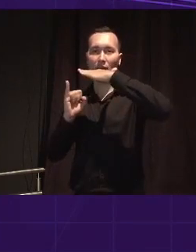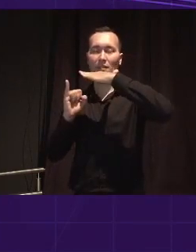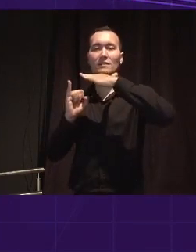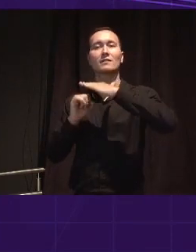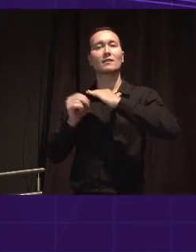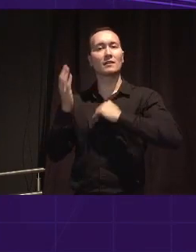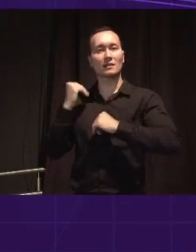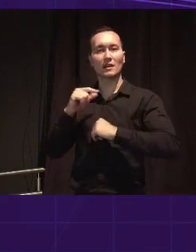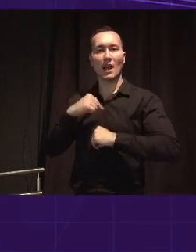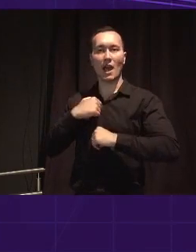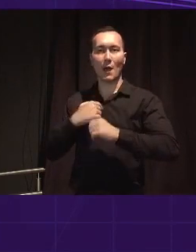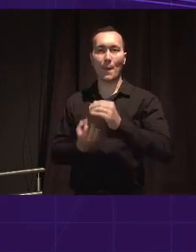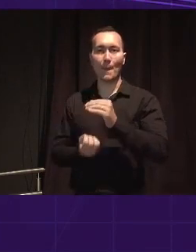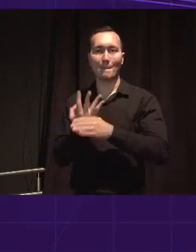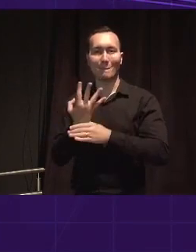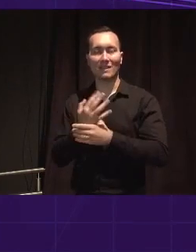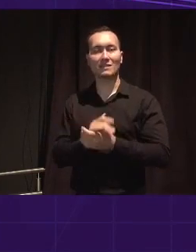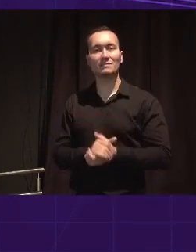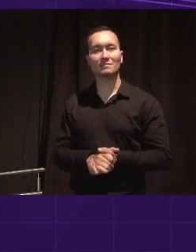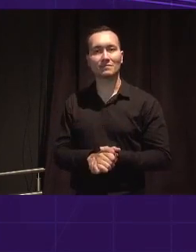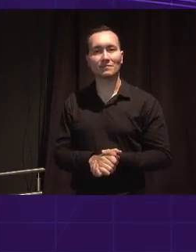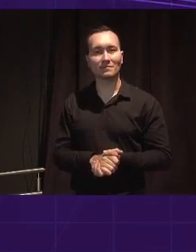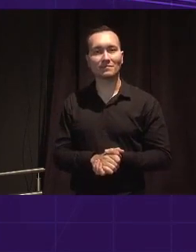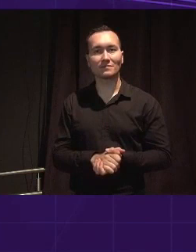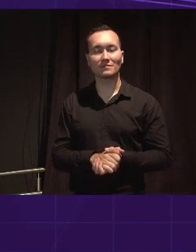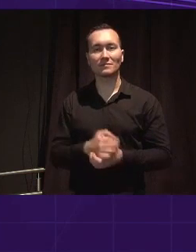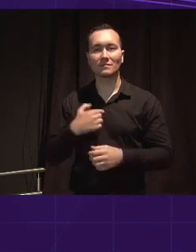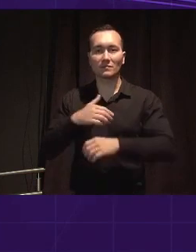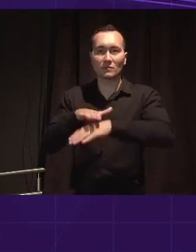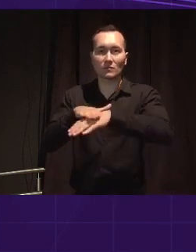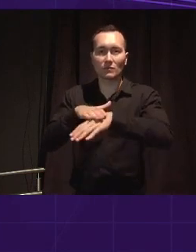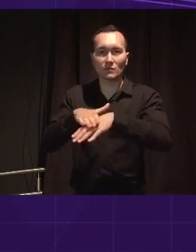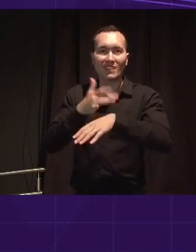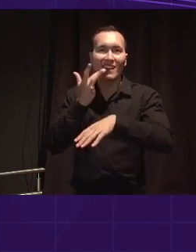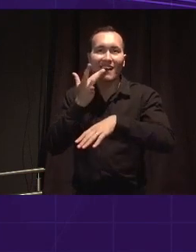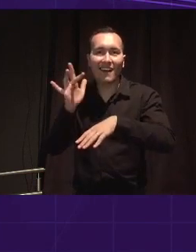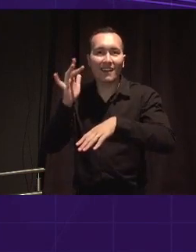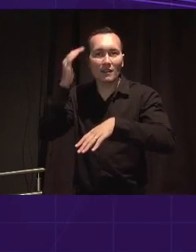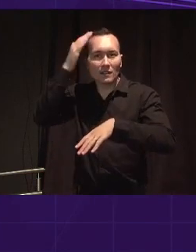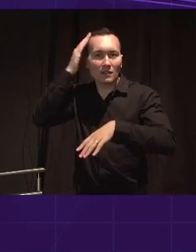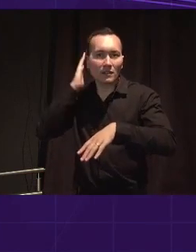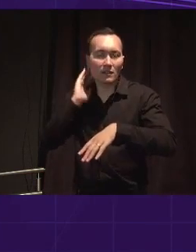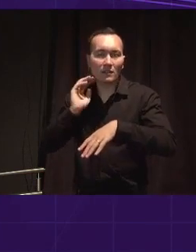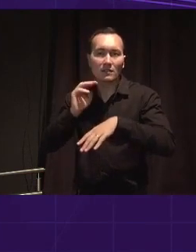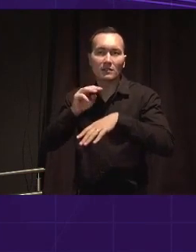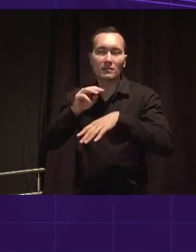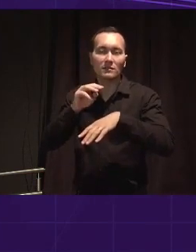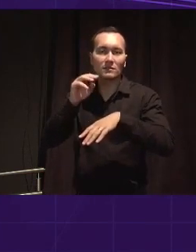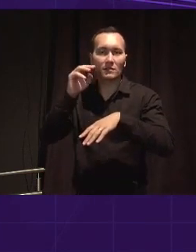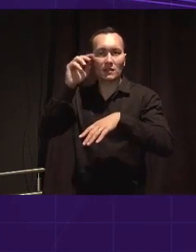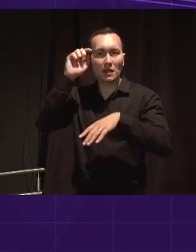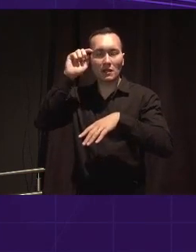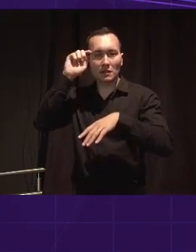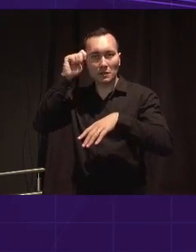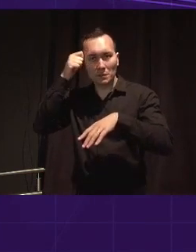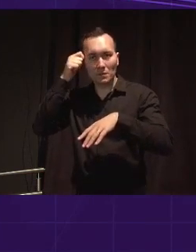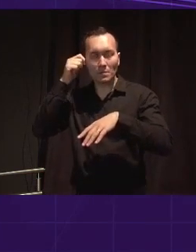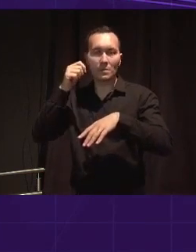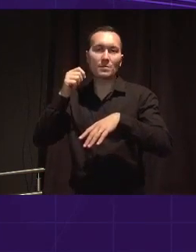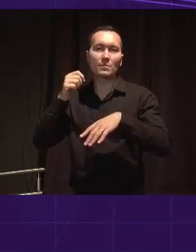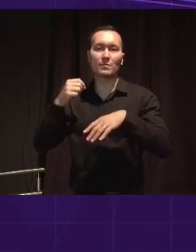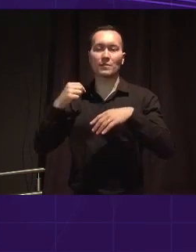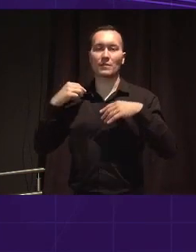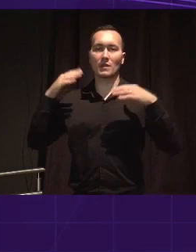3 filhos, né? Eu sou pele branca, cabelo moreno, né? Até o ombro, mais ou menos. Estou vestindo uma